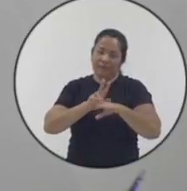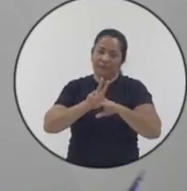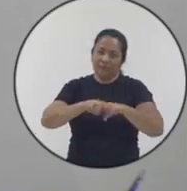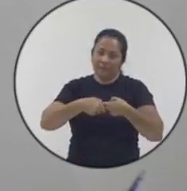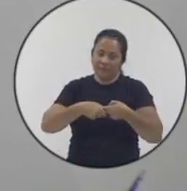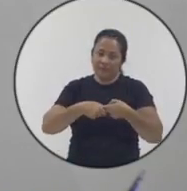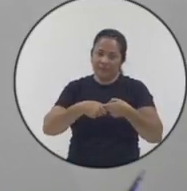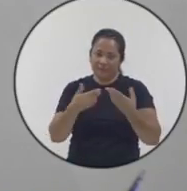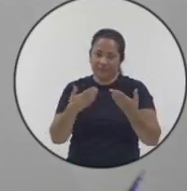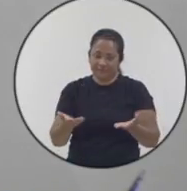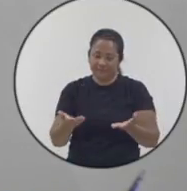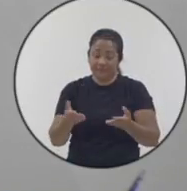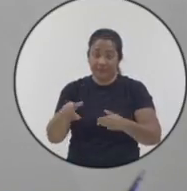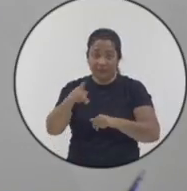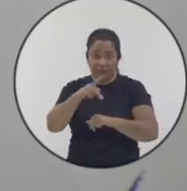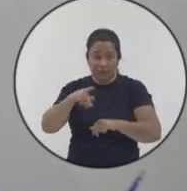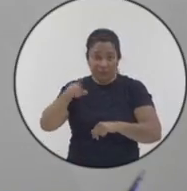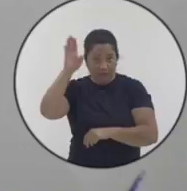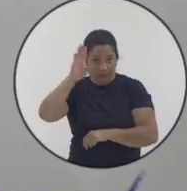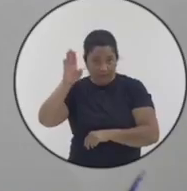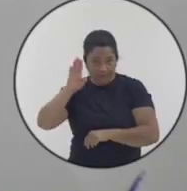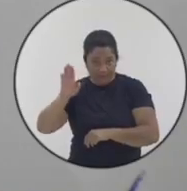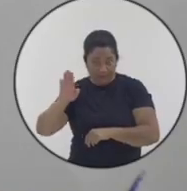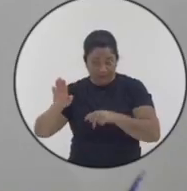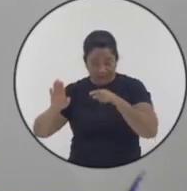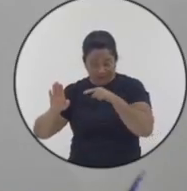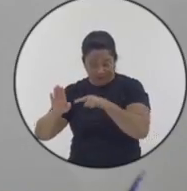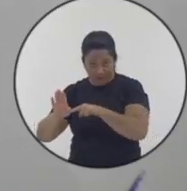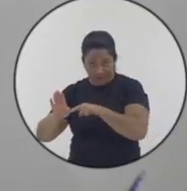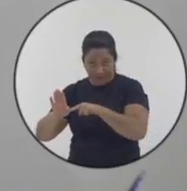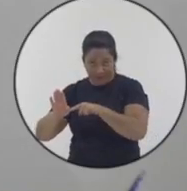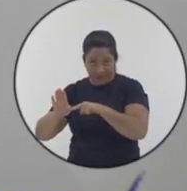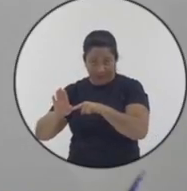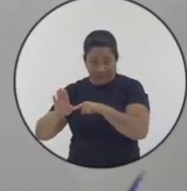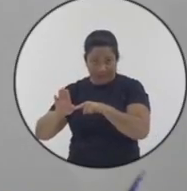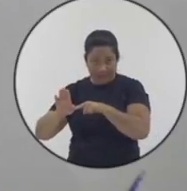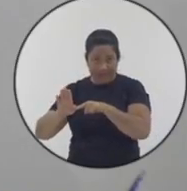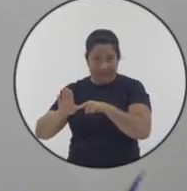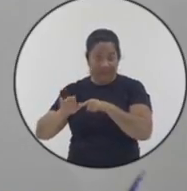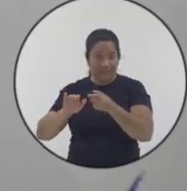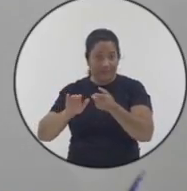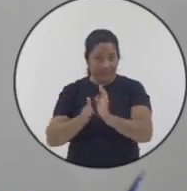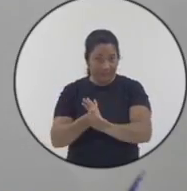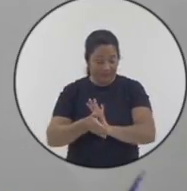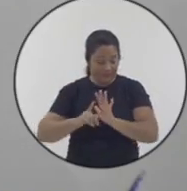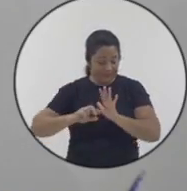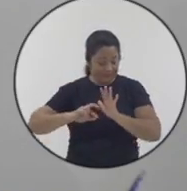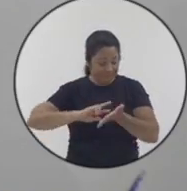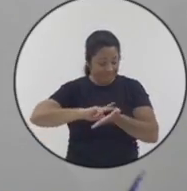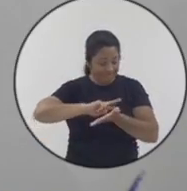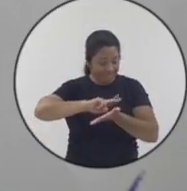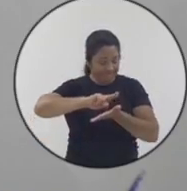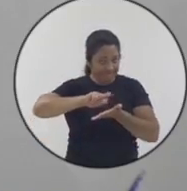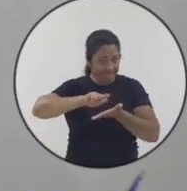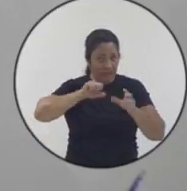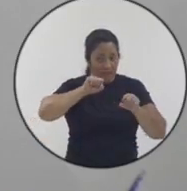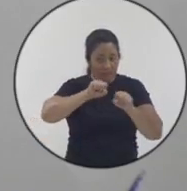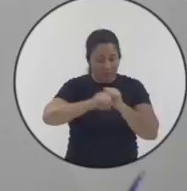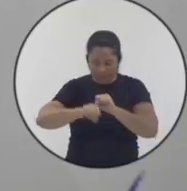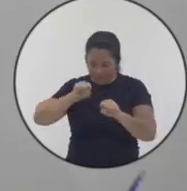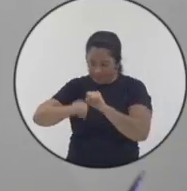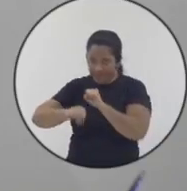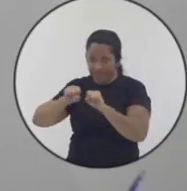Num país reconhecidamente transfóbico, num país que é o país que mais assassina pessoas